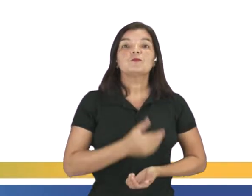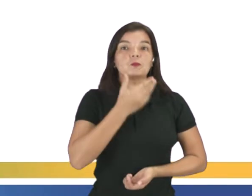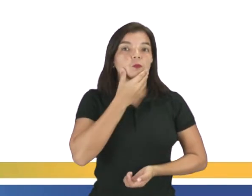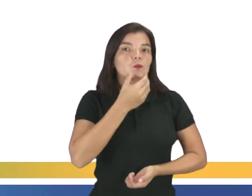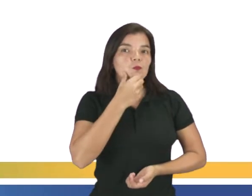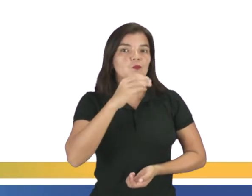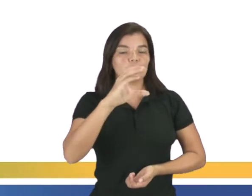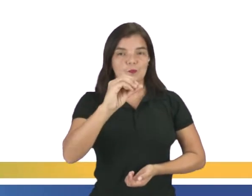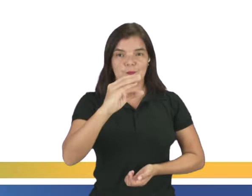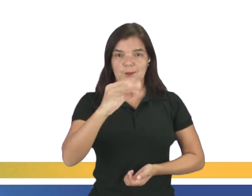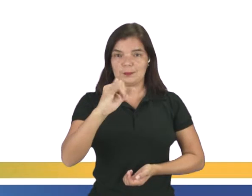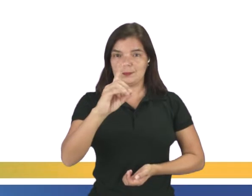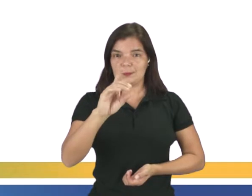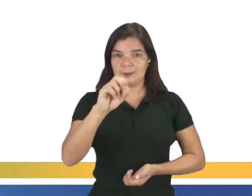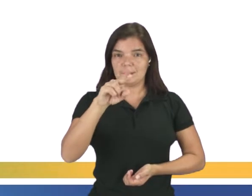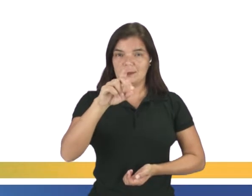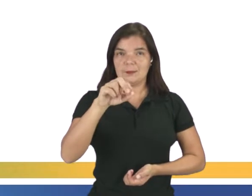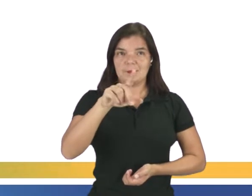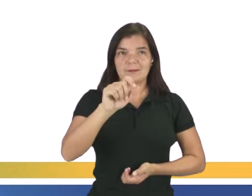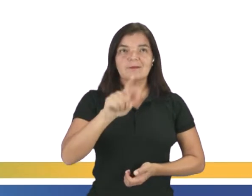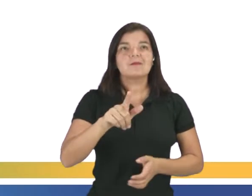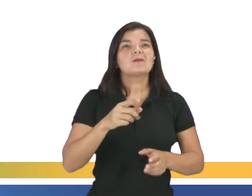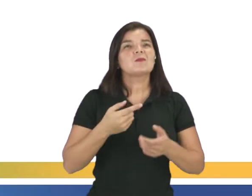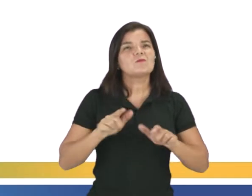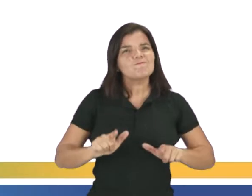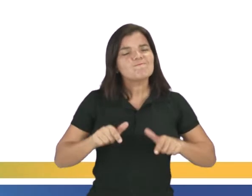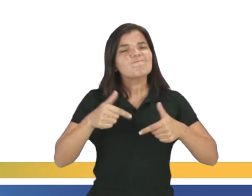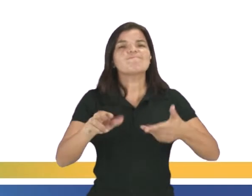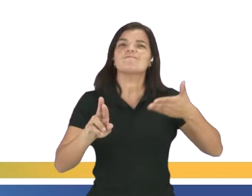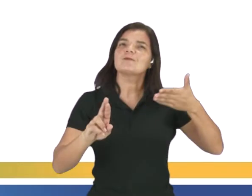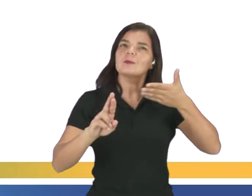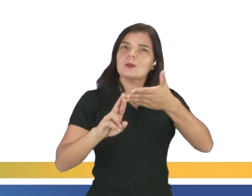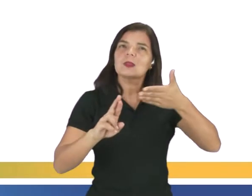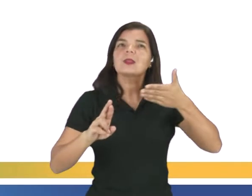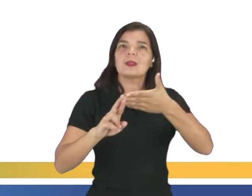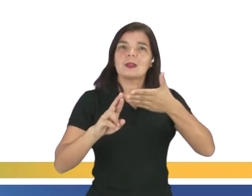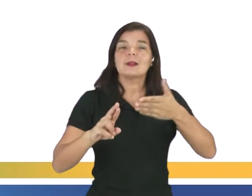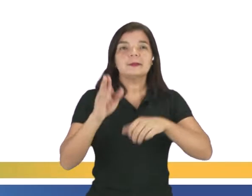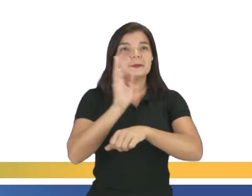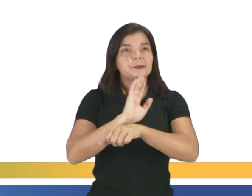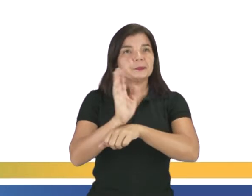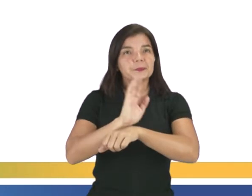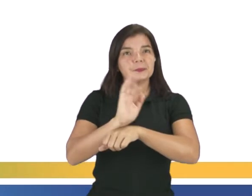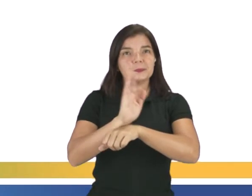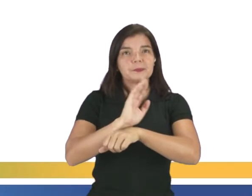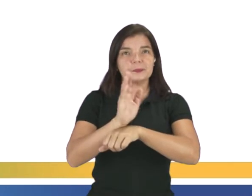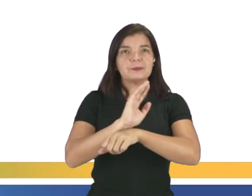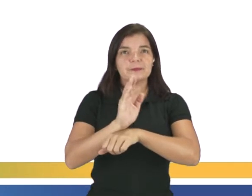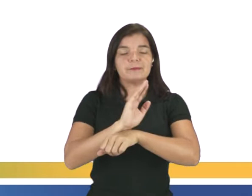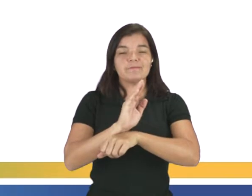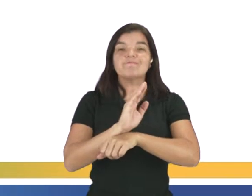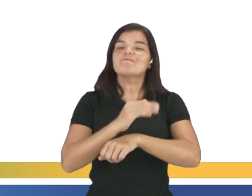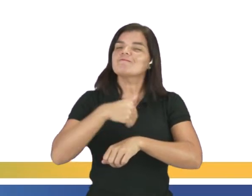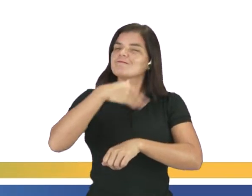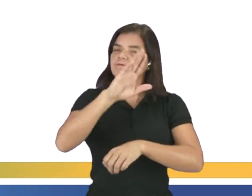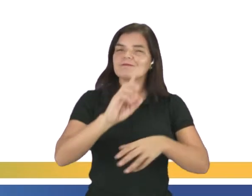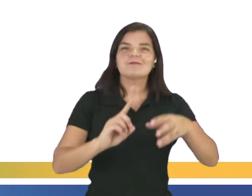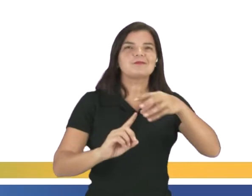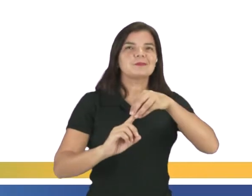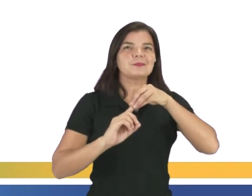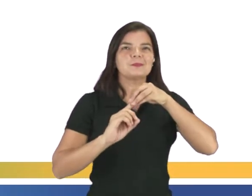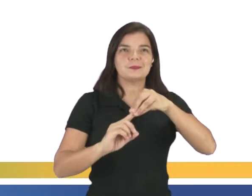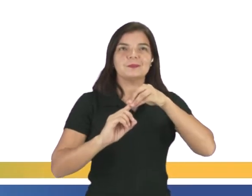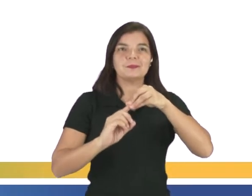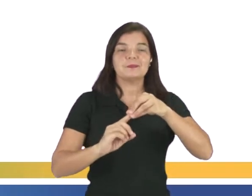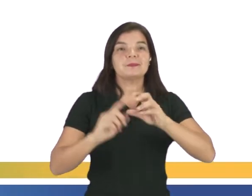homem ocidental persegue insistentemente esta meta, até o advento do cinema, que atinge magistralmente a